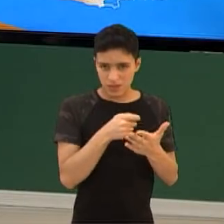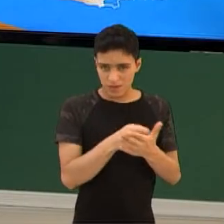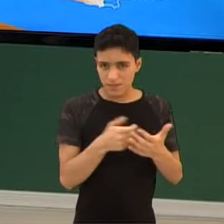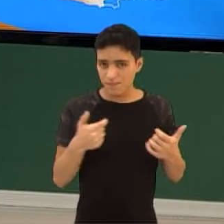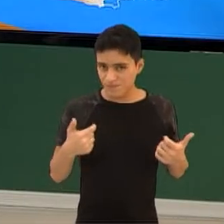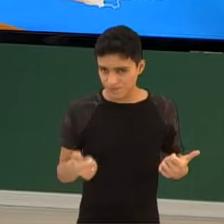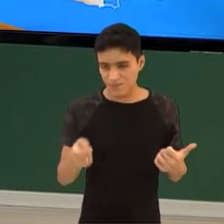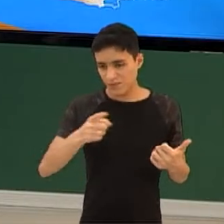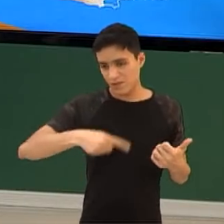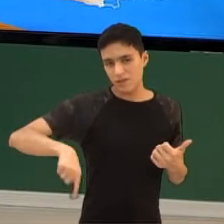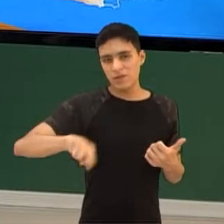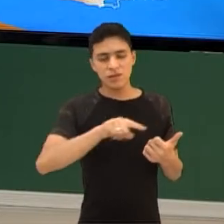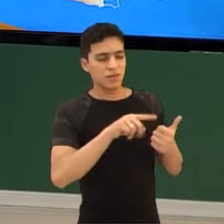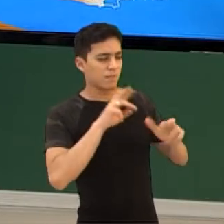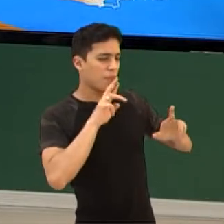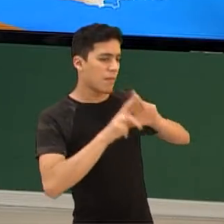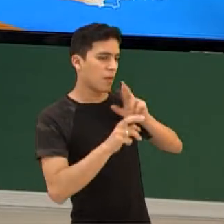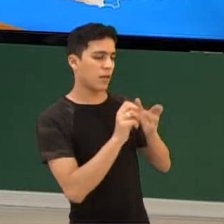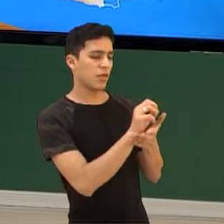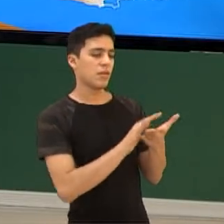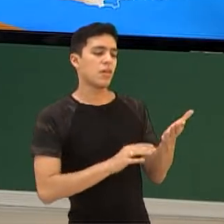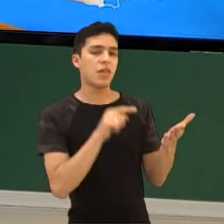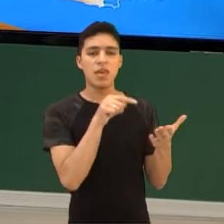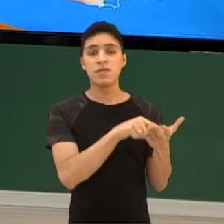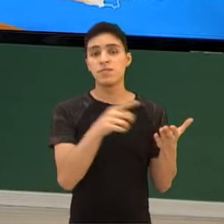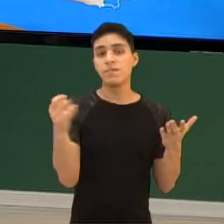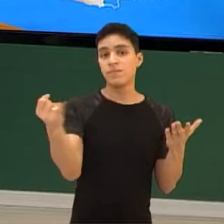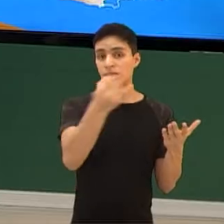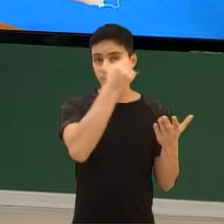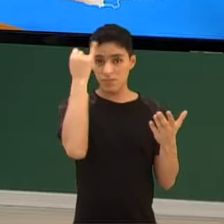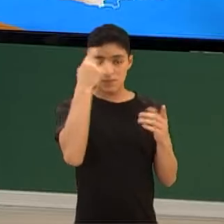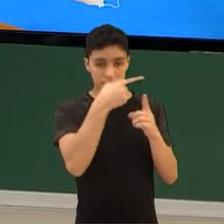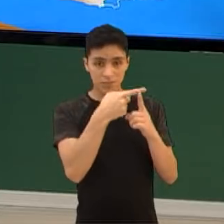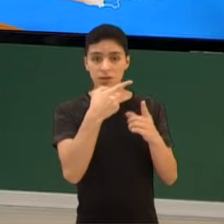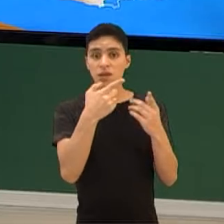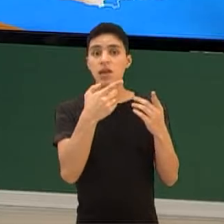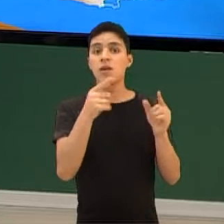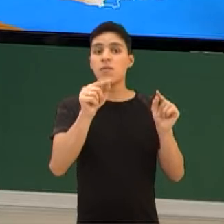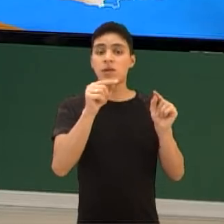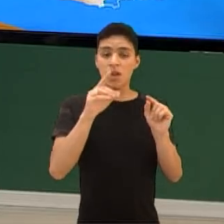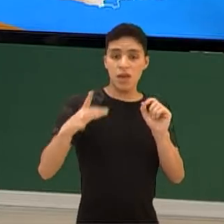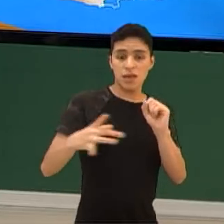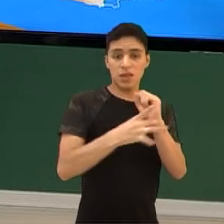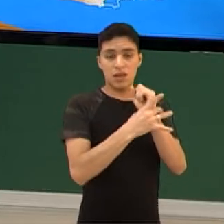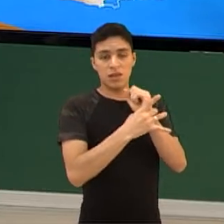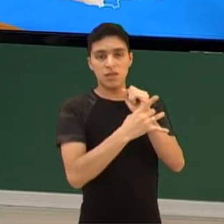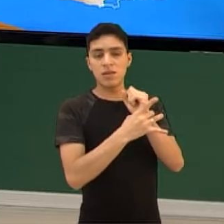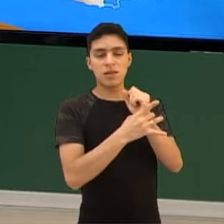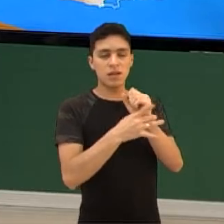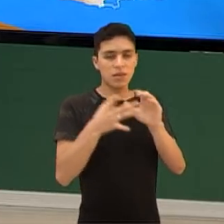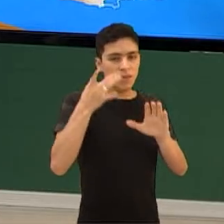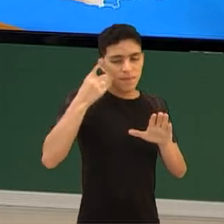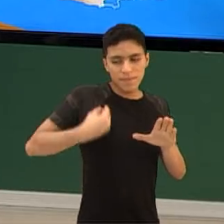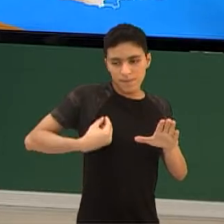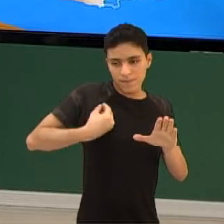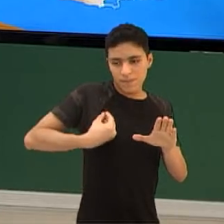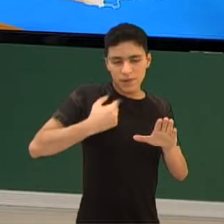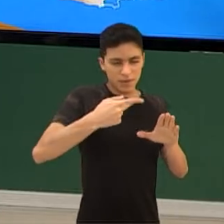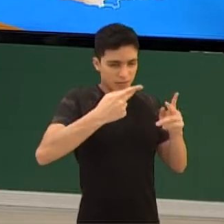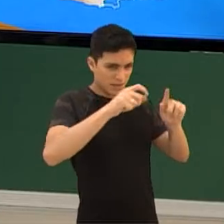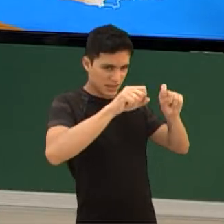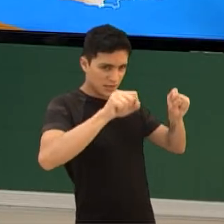certo? Faça as atividades que elas são extremamente importantes porque elas garantem sua frequência lá no sistema além daquela notinha extra,